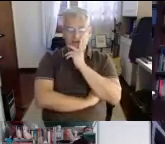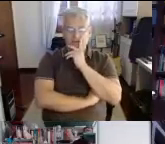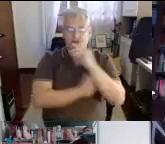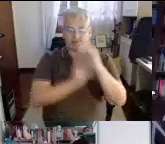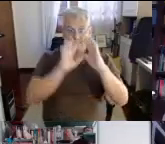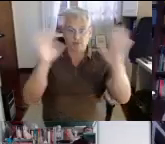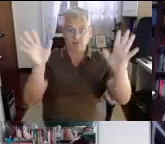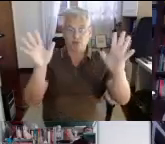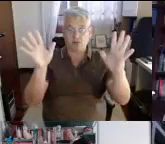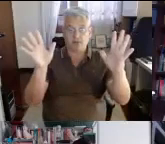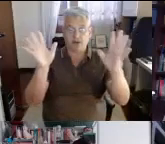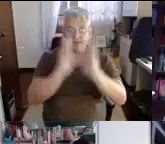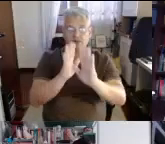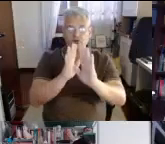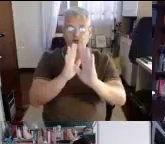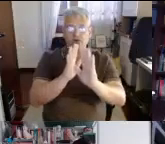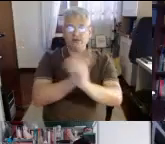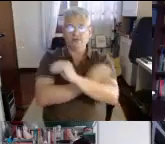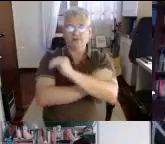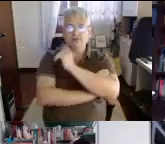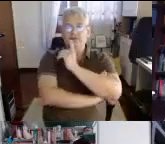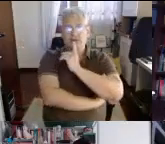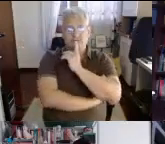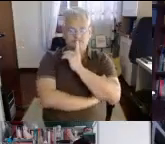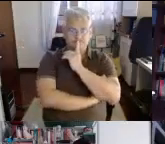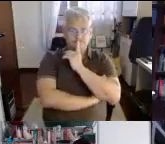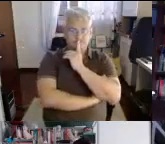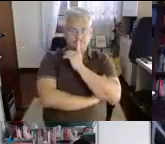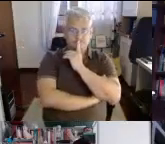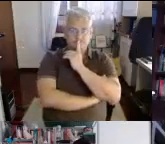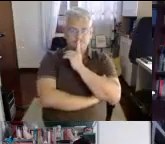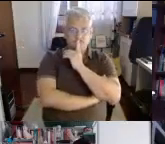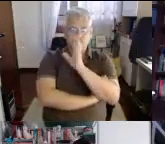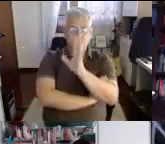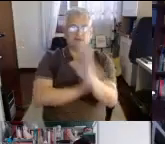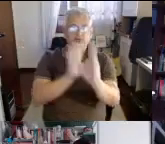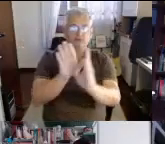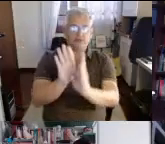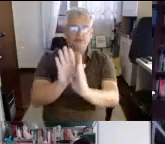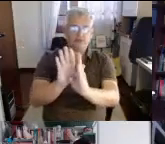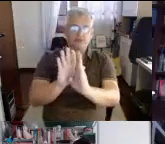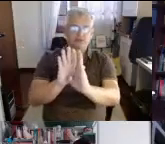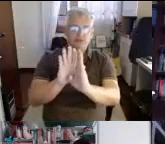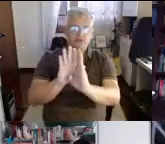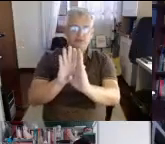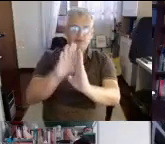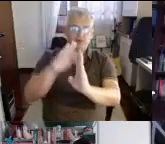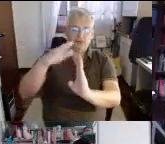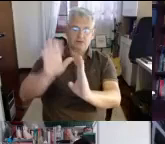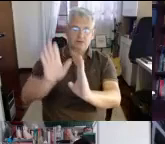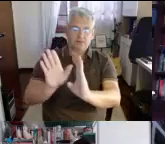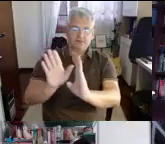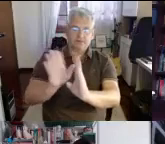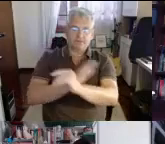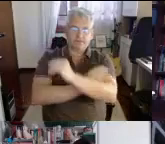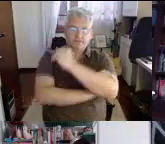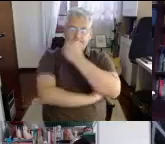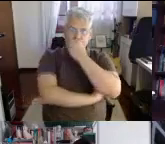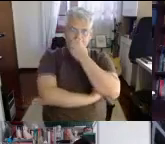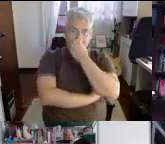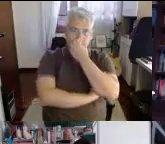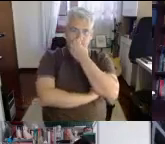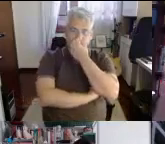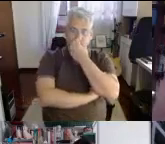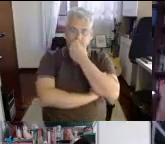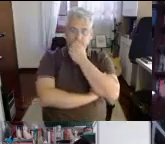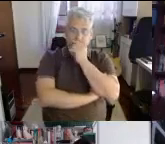de pressão global e depois colocaria um brise. Um canto difícil. Não, mas o problema